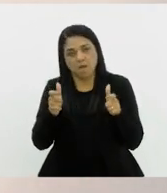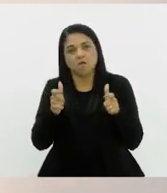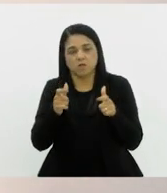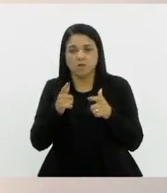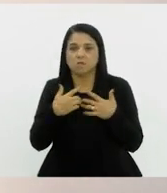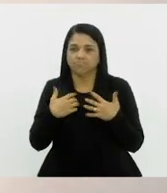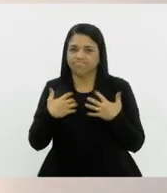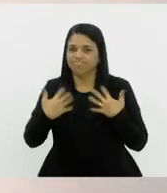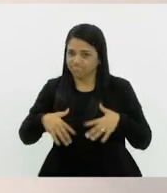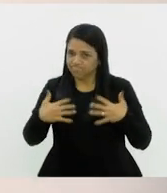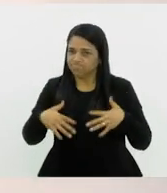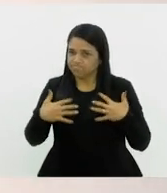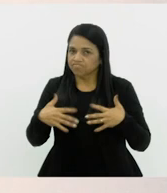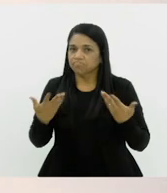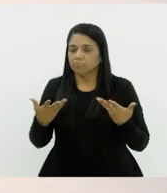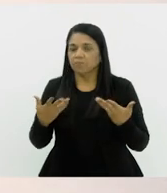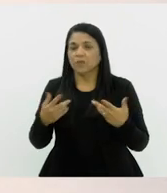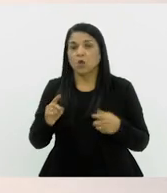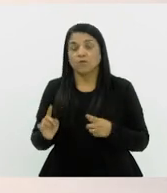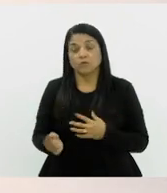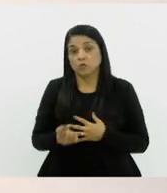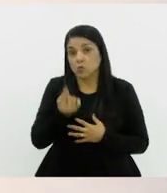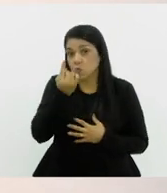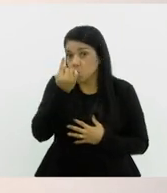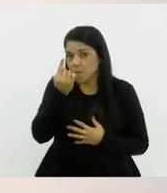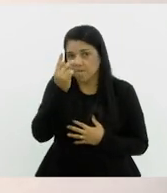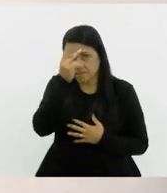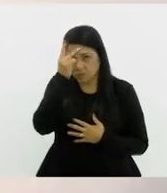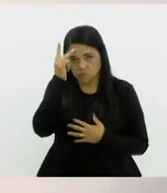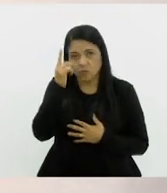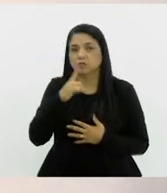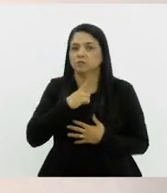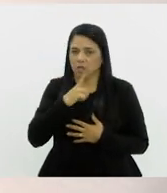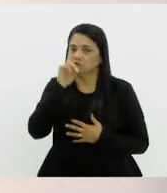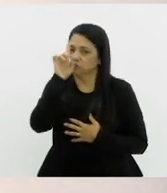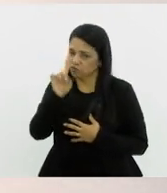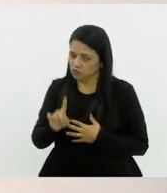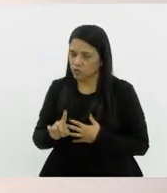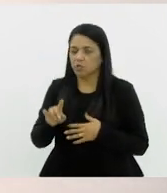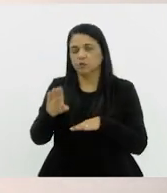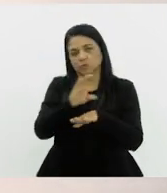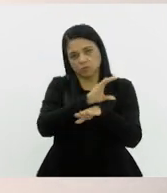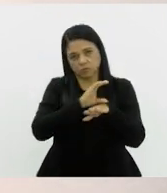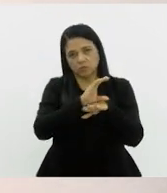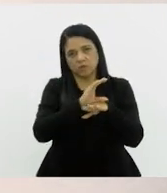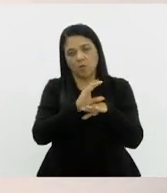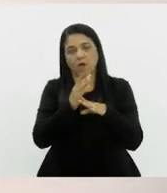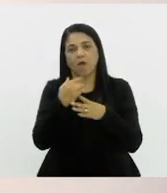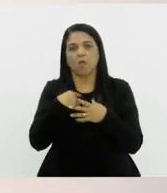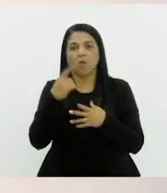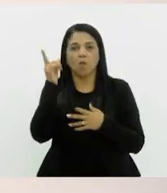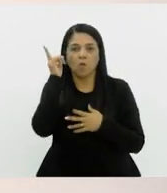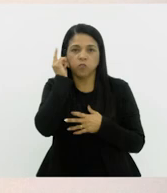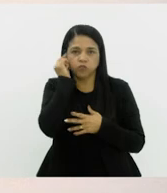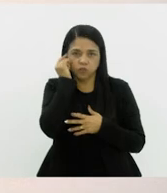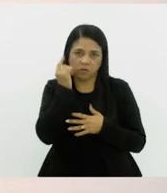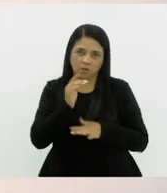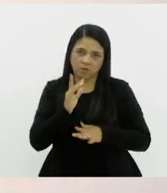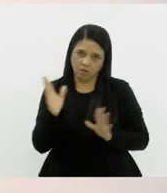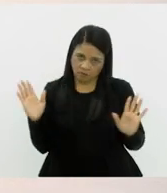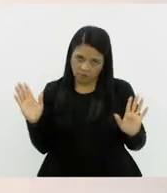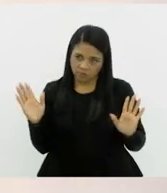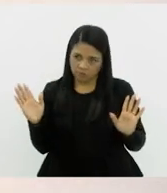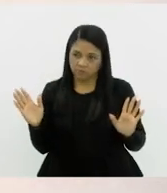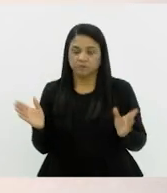gente. E mesmo que fosse uma pessoa, essa pessoa teria direito constitucional ao sossego. Bom,